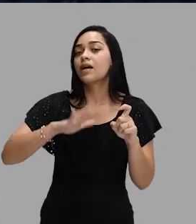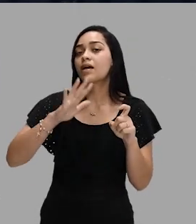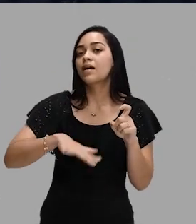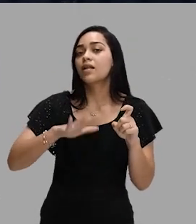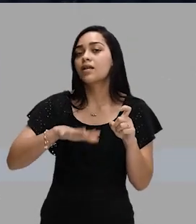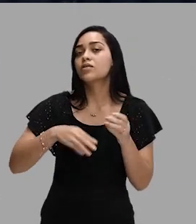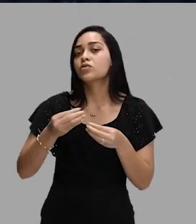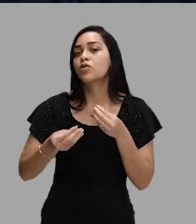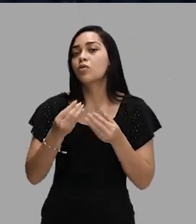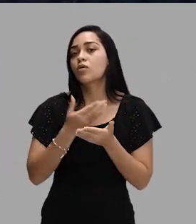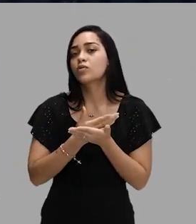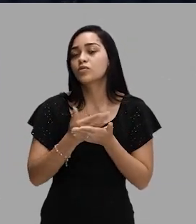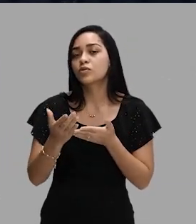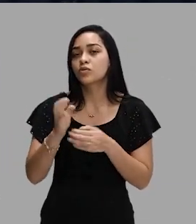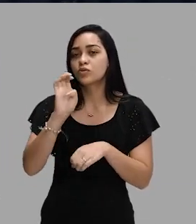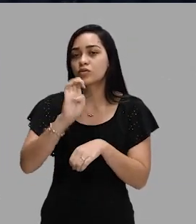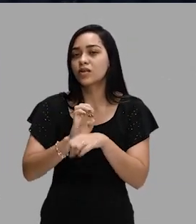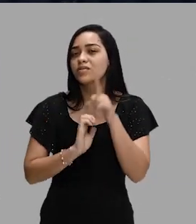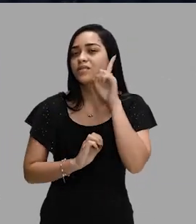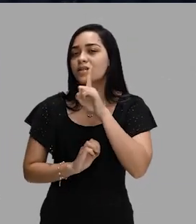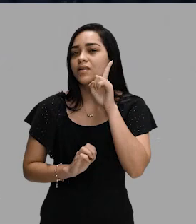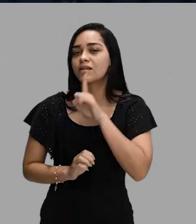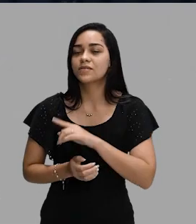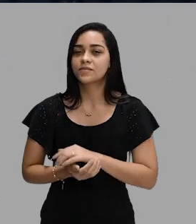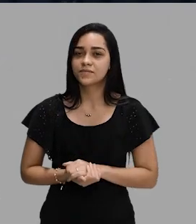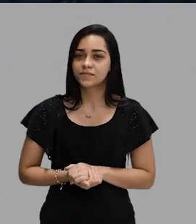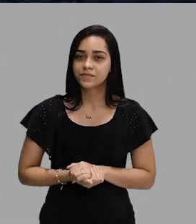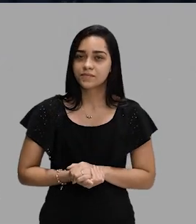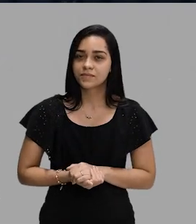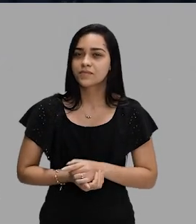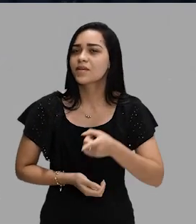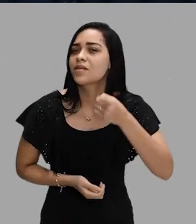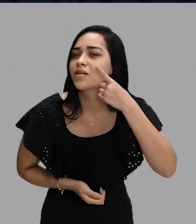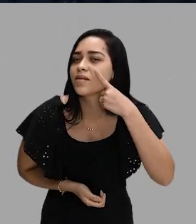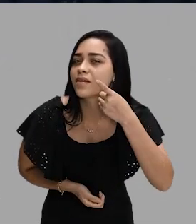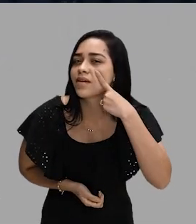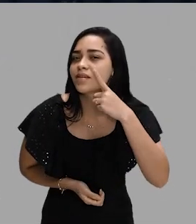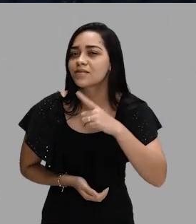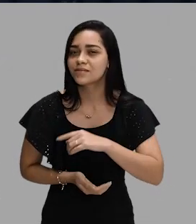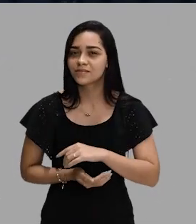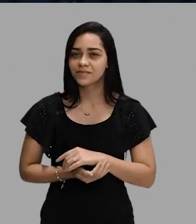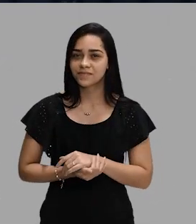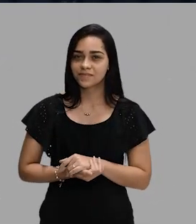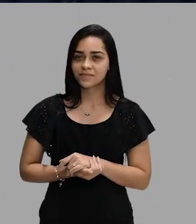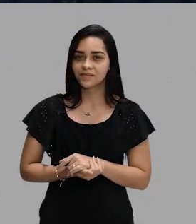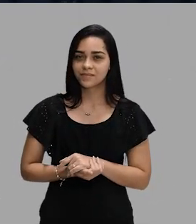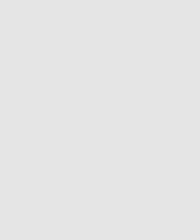como se iniciou o estado do Ceará. Compliquei?